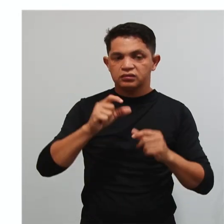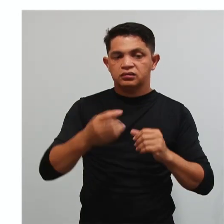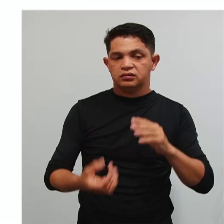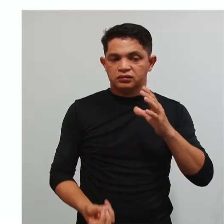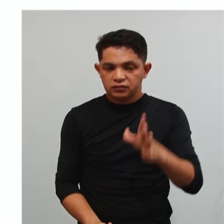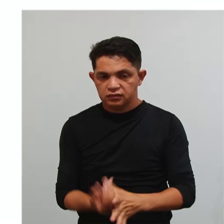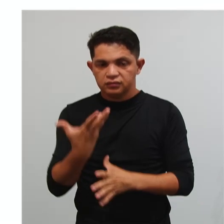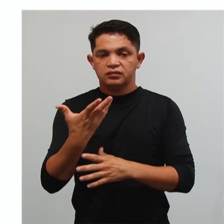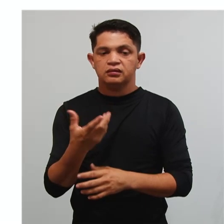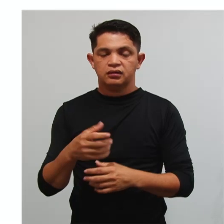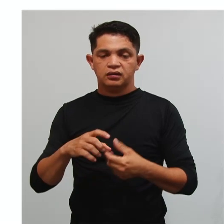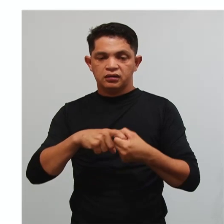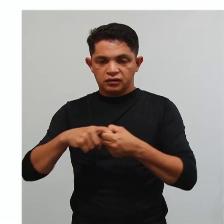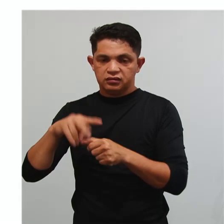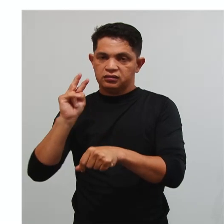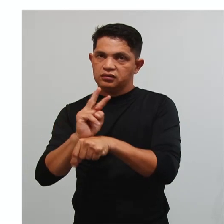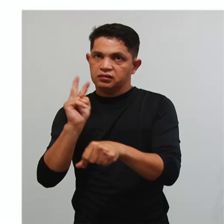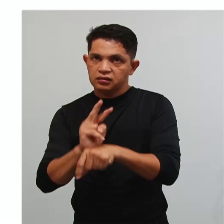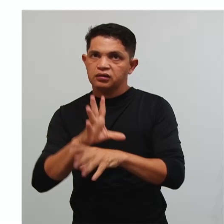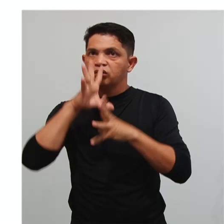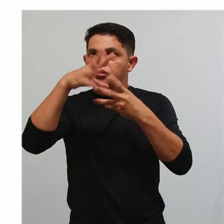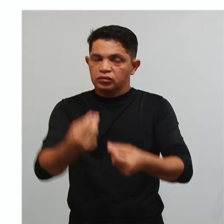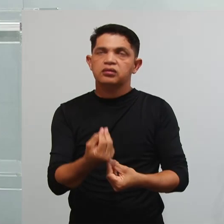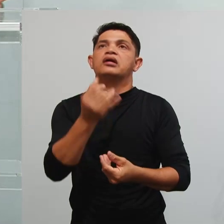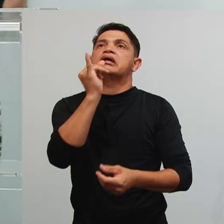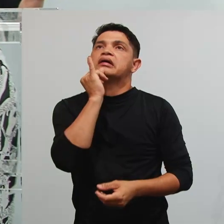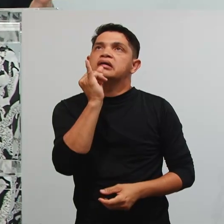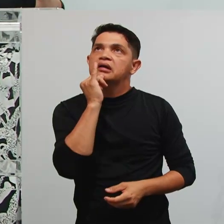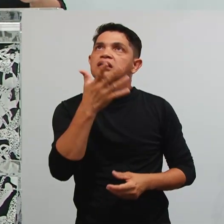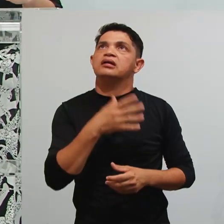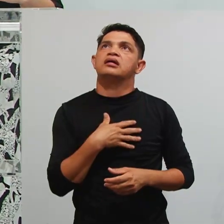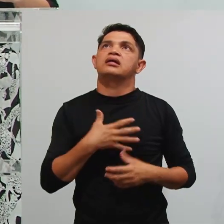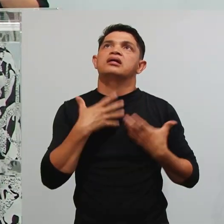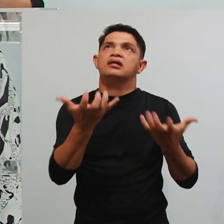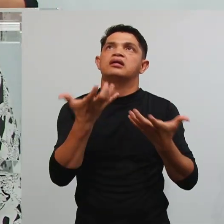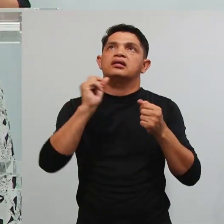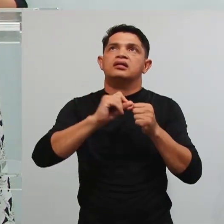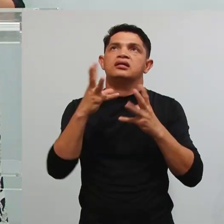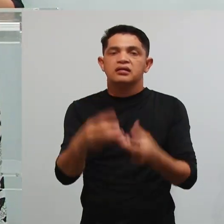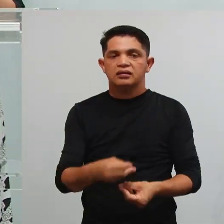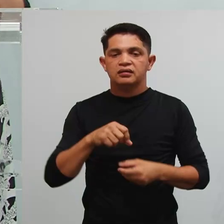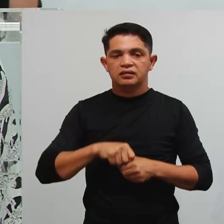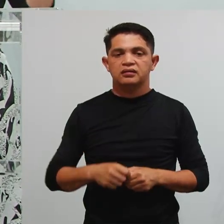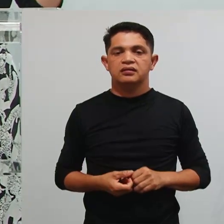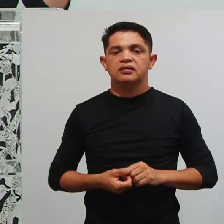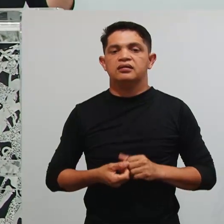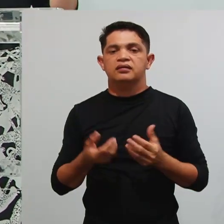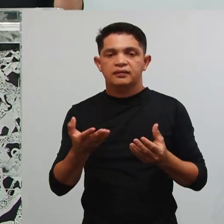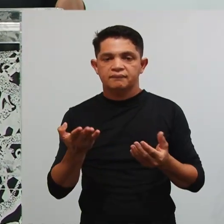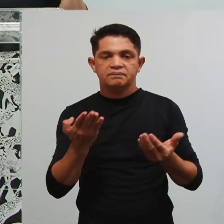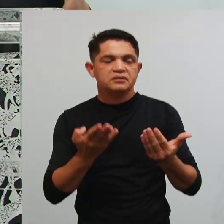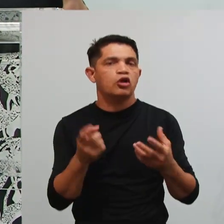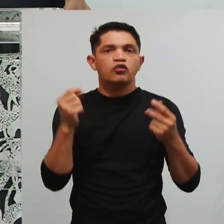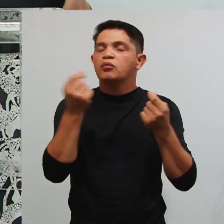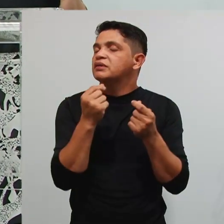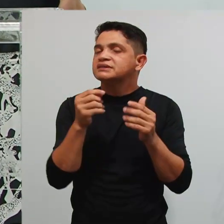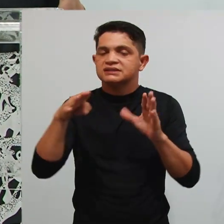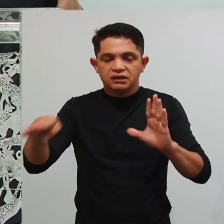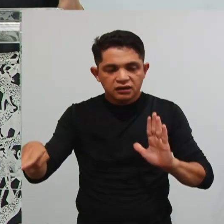constituir comissões, entre outros. Então, por exemplo, nós vamos fazer um processo